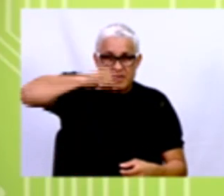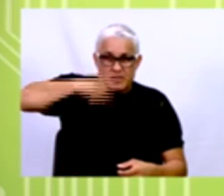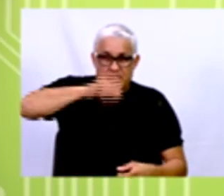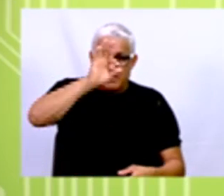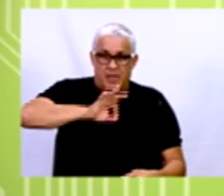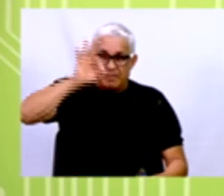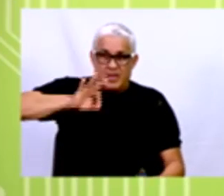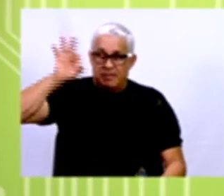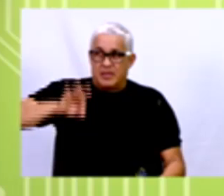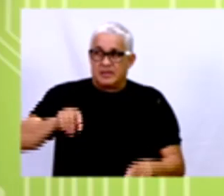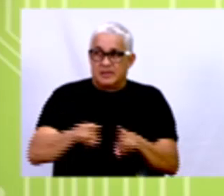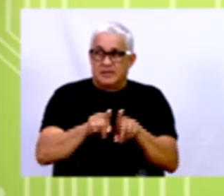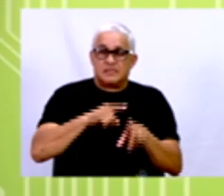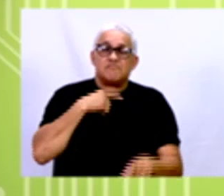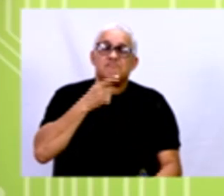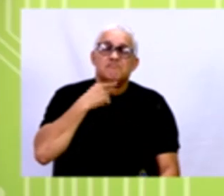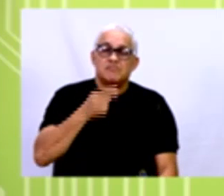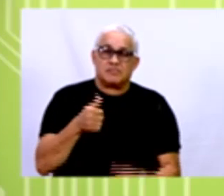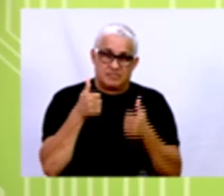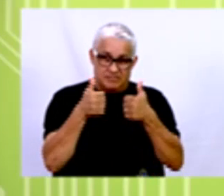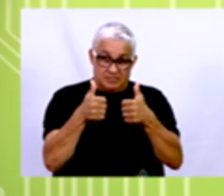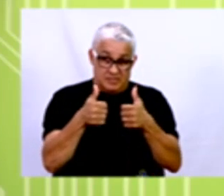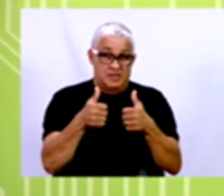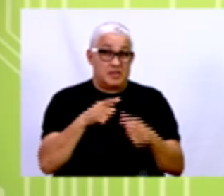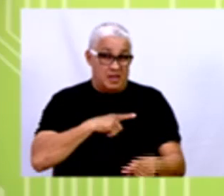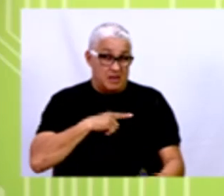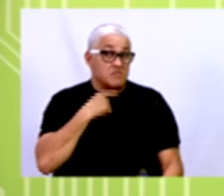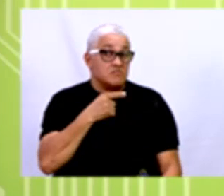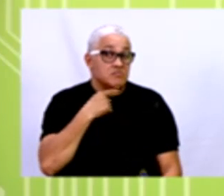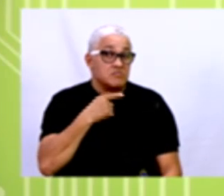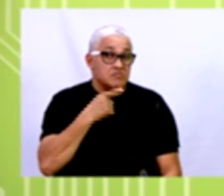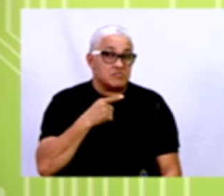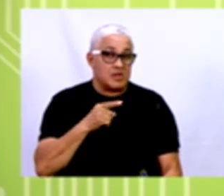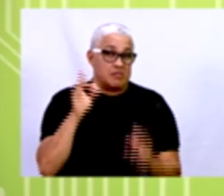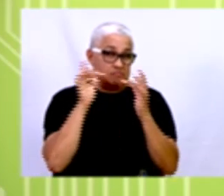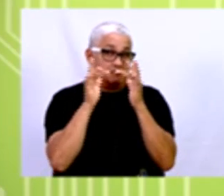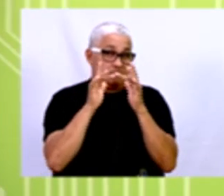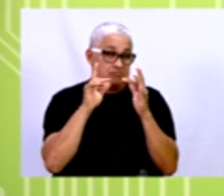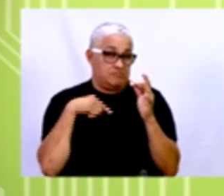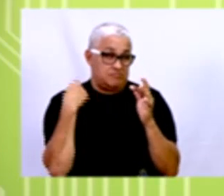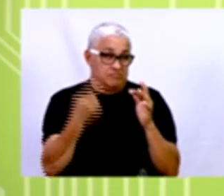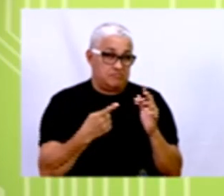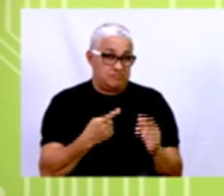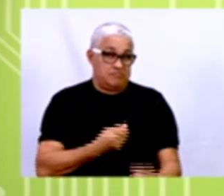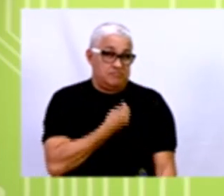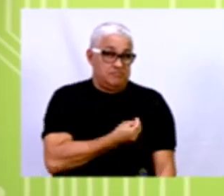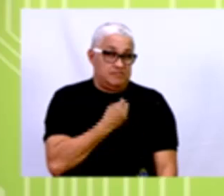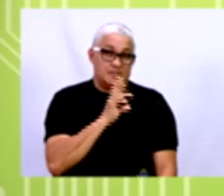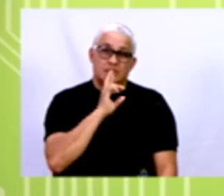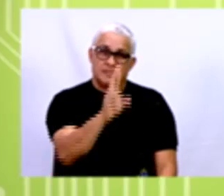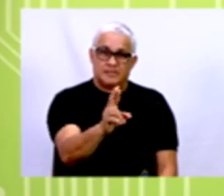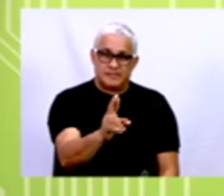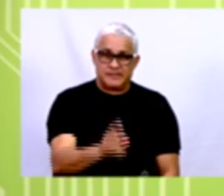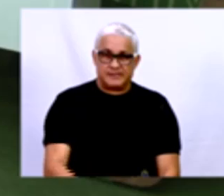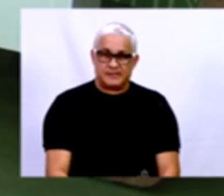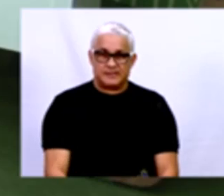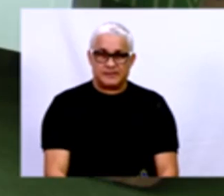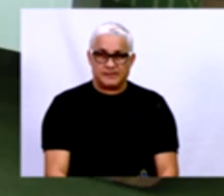respostas e tiramos as possíveis dúvidas. Se você tiver dúvida, entre em contato conosco, nós estamos aqui prontos para responder.